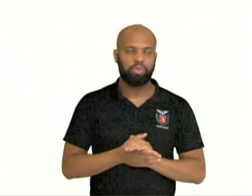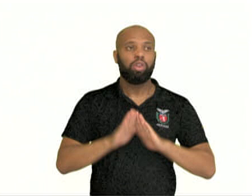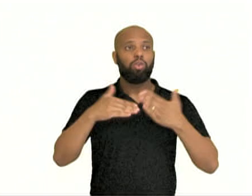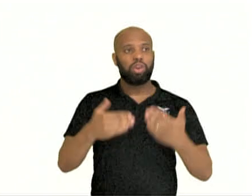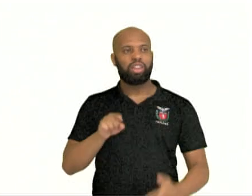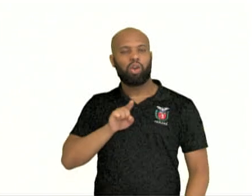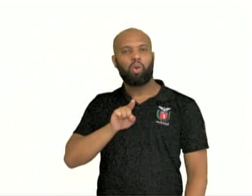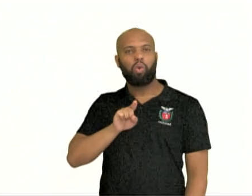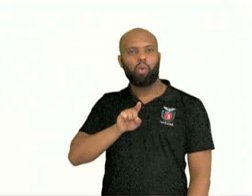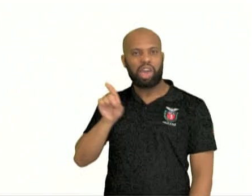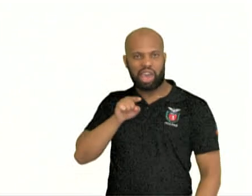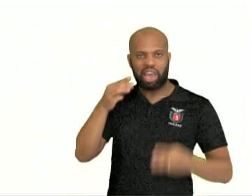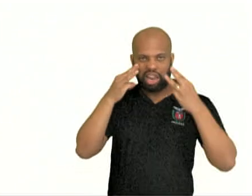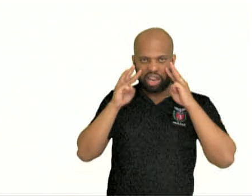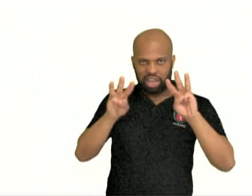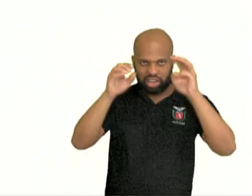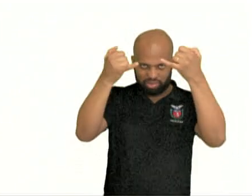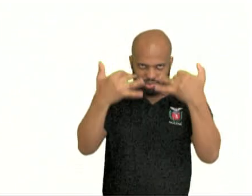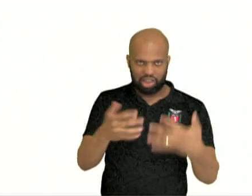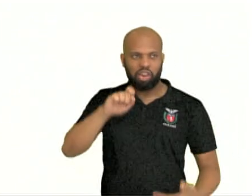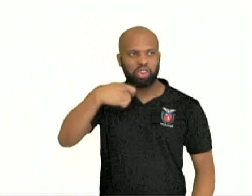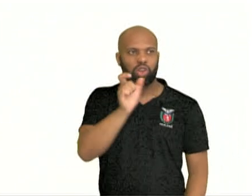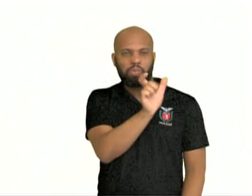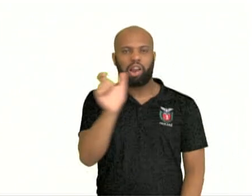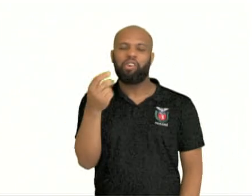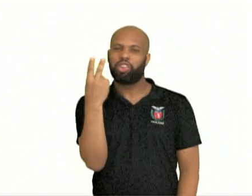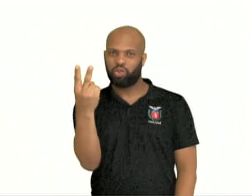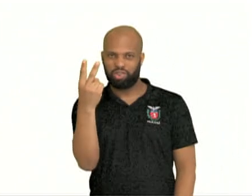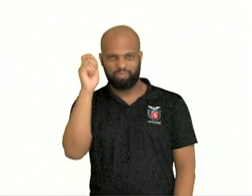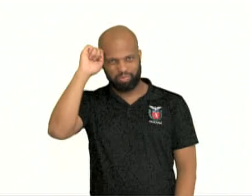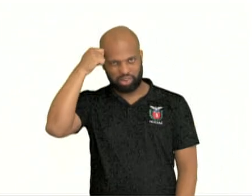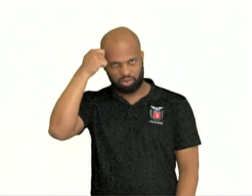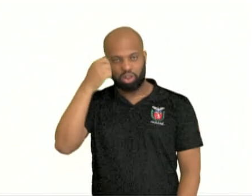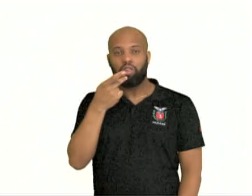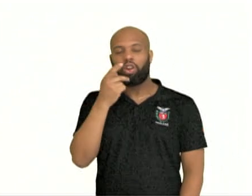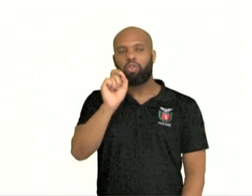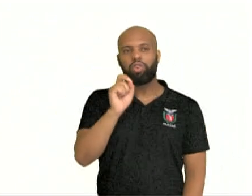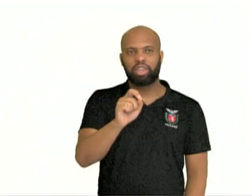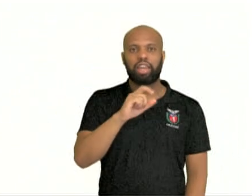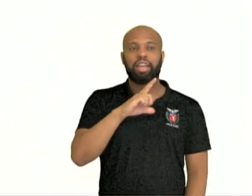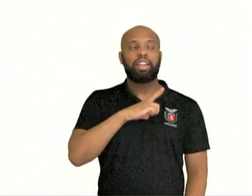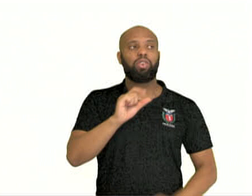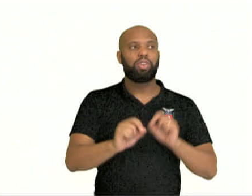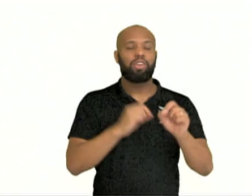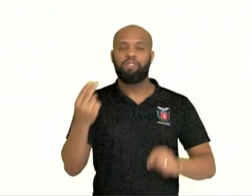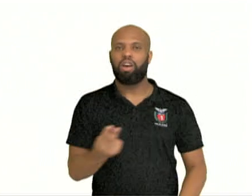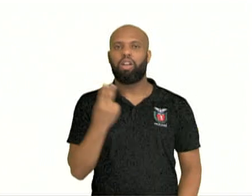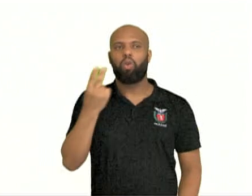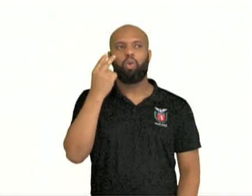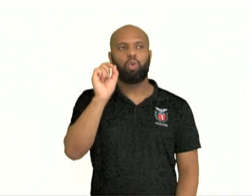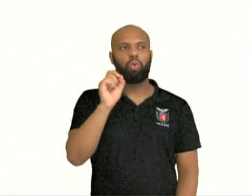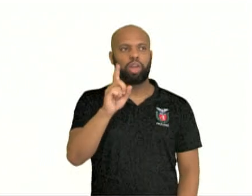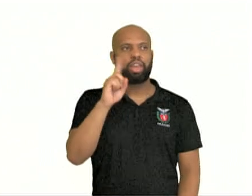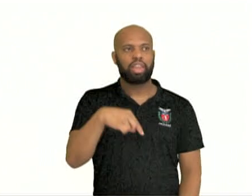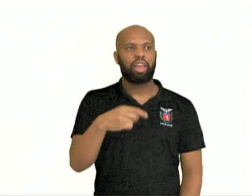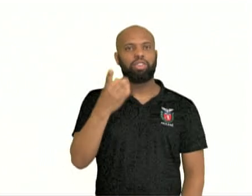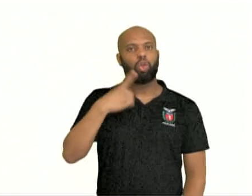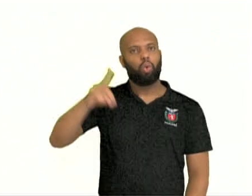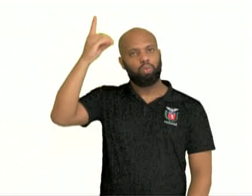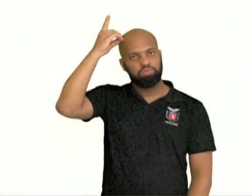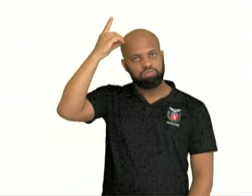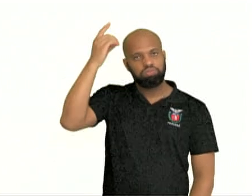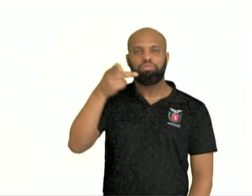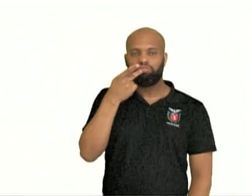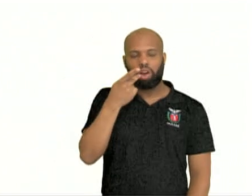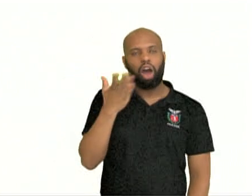em fortuna e virtudes. Ele falava que uma das grandes virtudes, né, as grandes virtudes seriam talento,